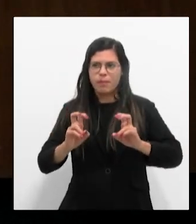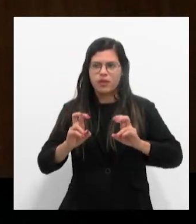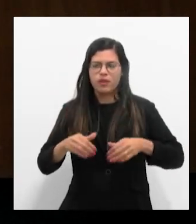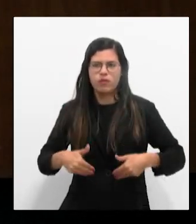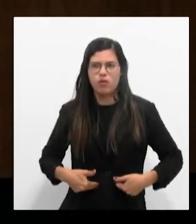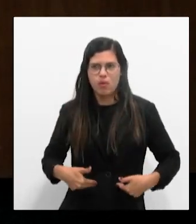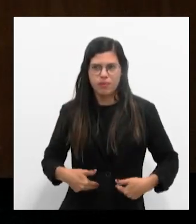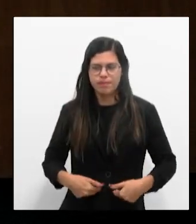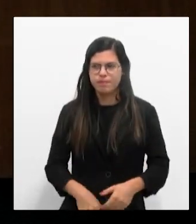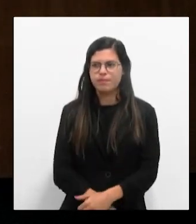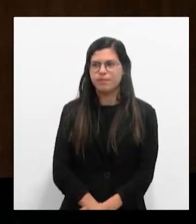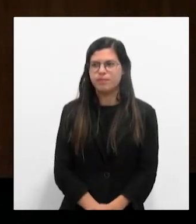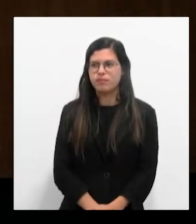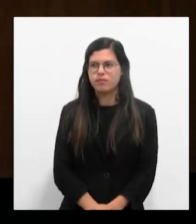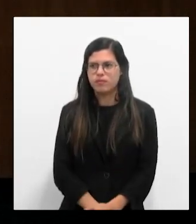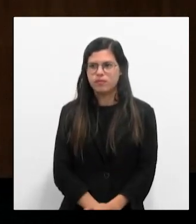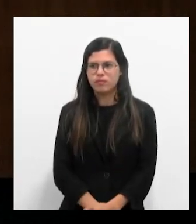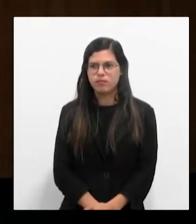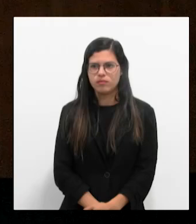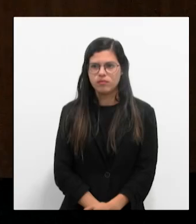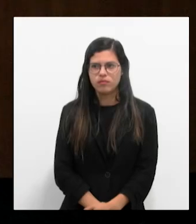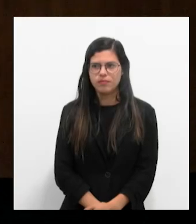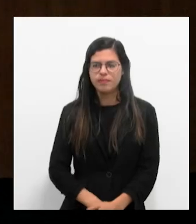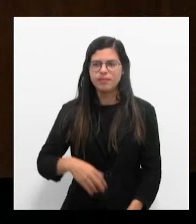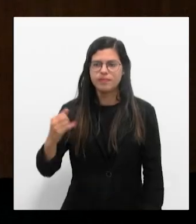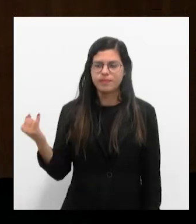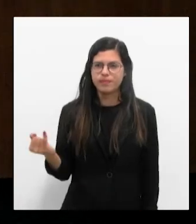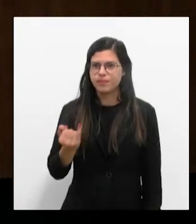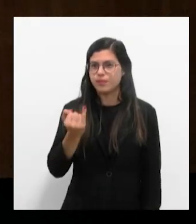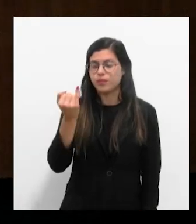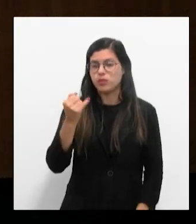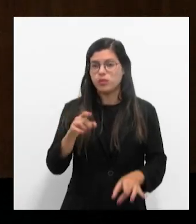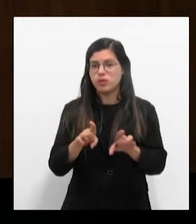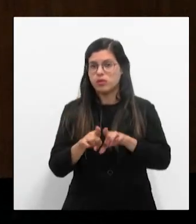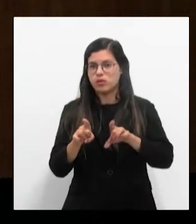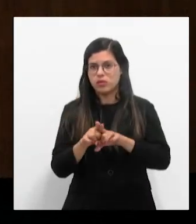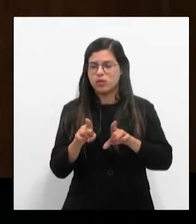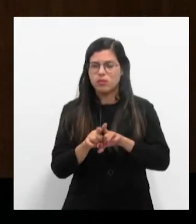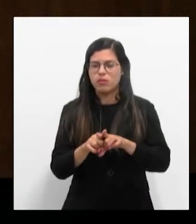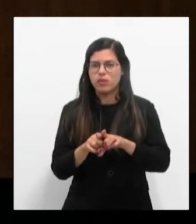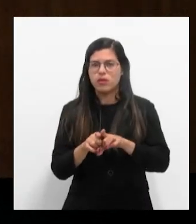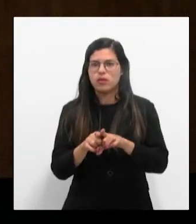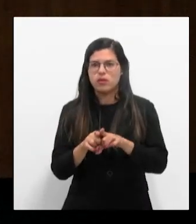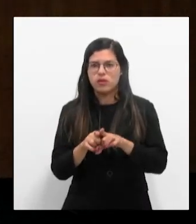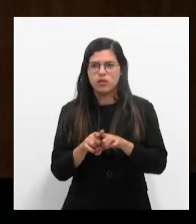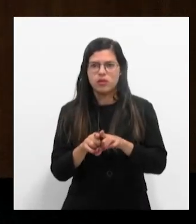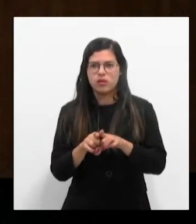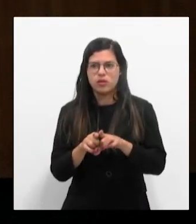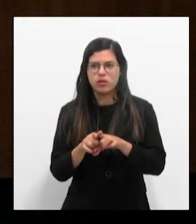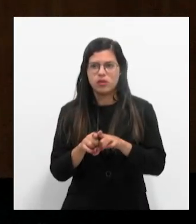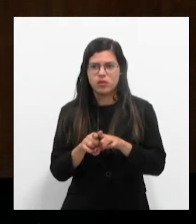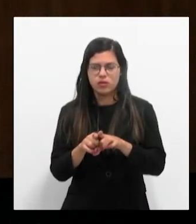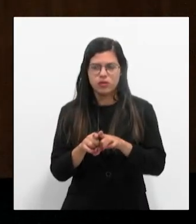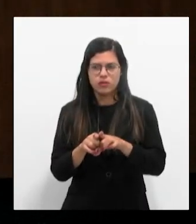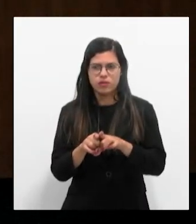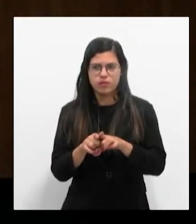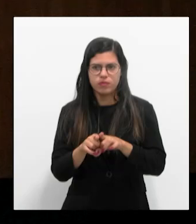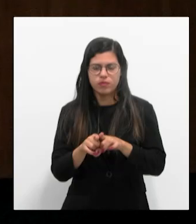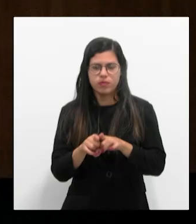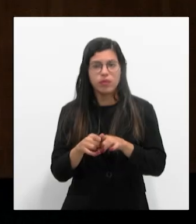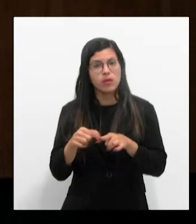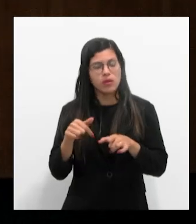fome. E acho muito importante também esse observatório levar em consideração